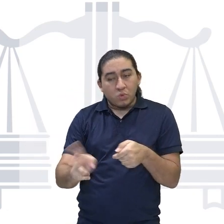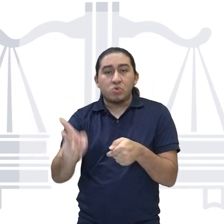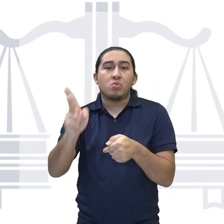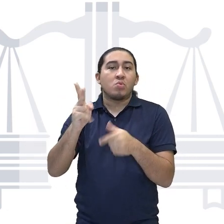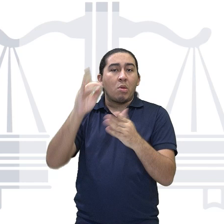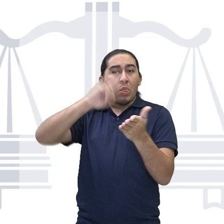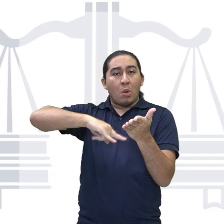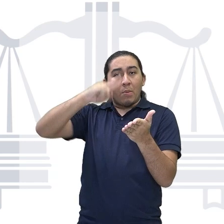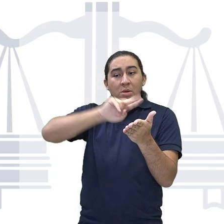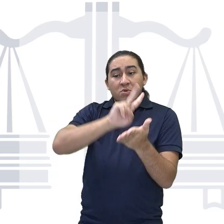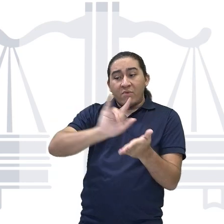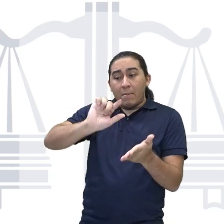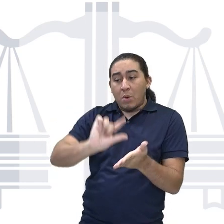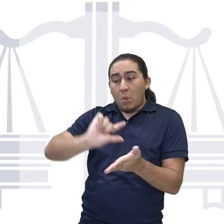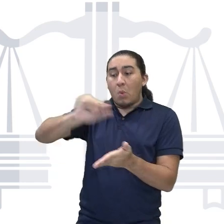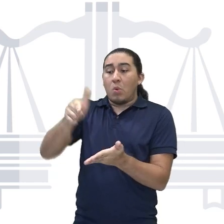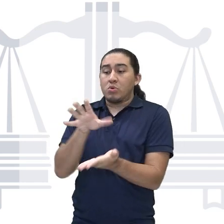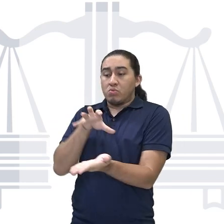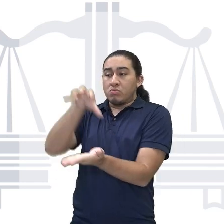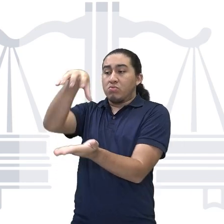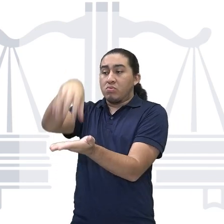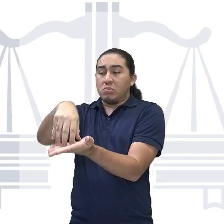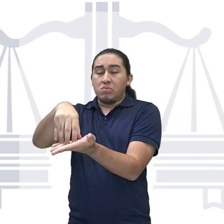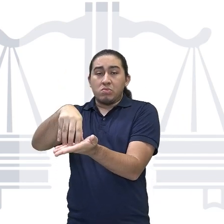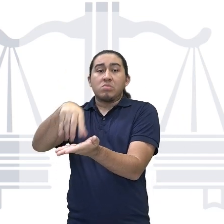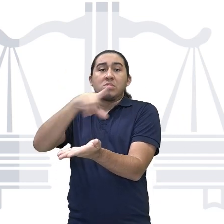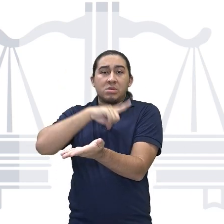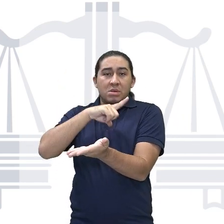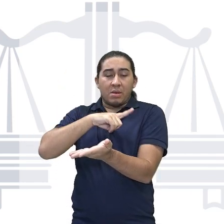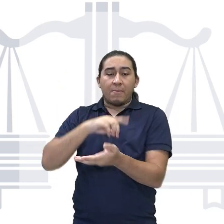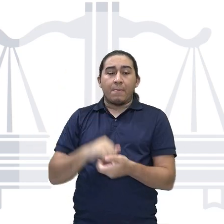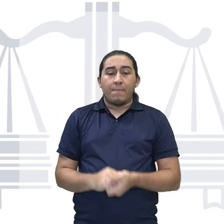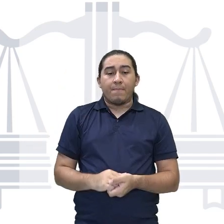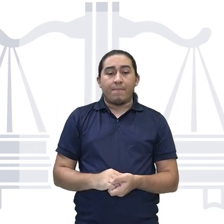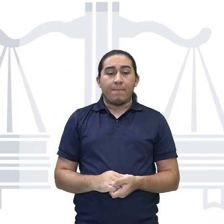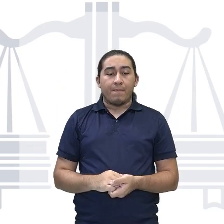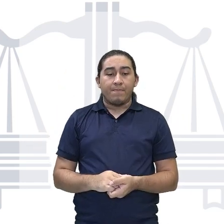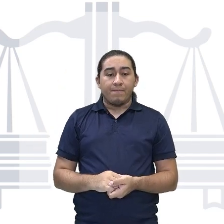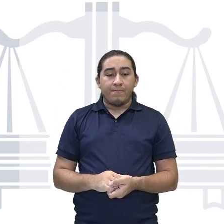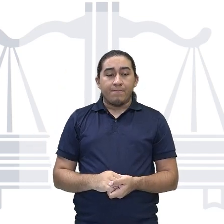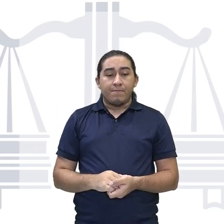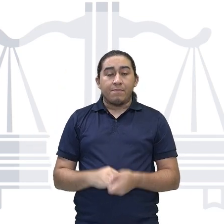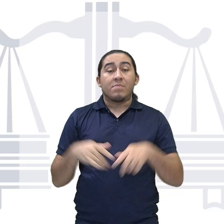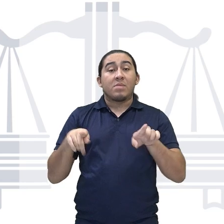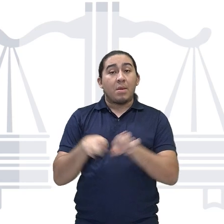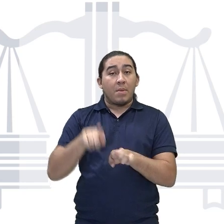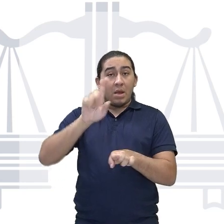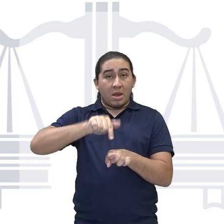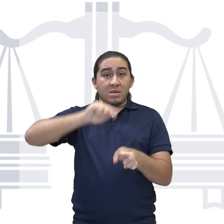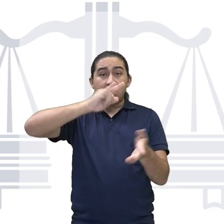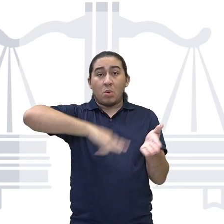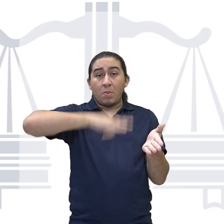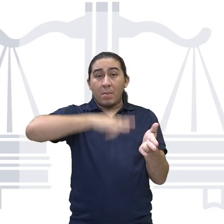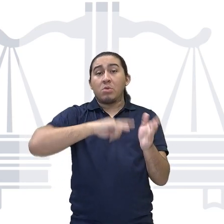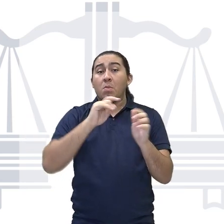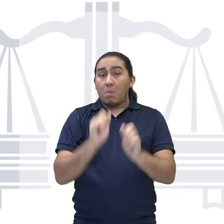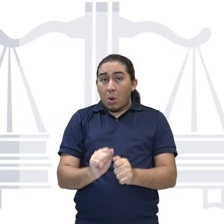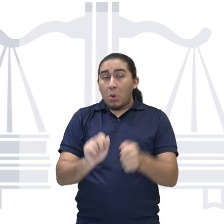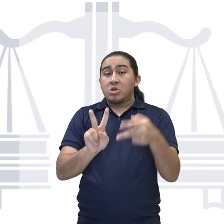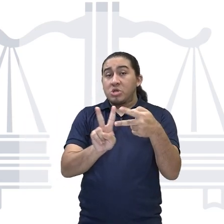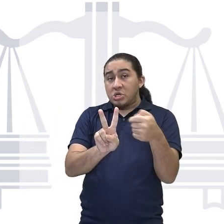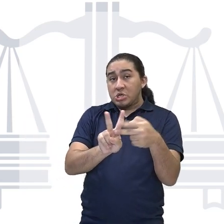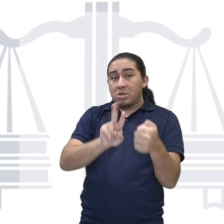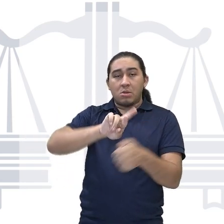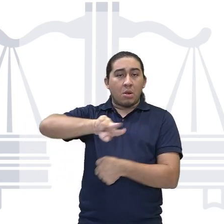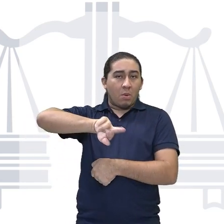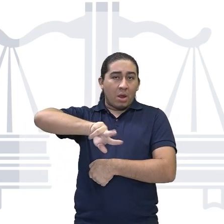para o gabinete do interior da capital. E se for uma turma indígena, porque esse memorando também dá conta de turmas indígenas, não só de